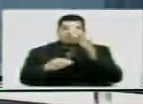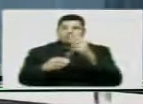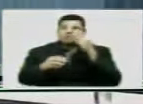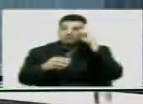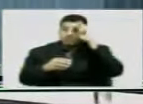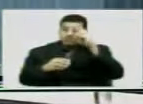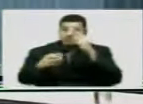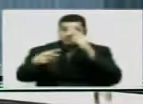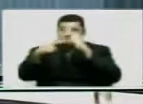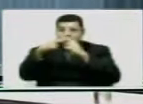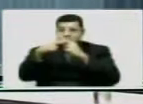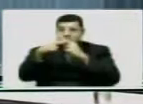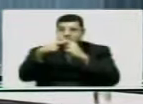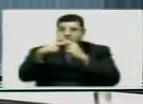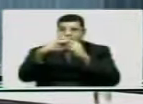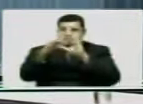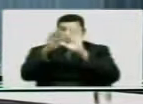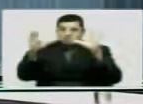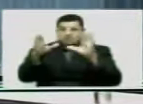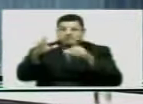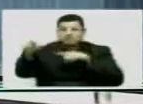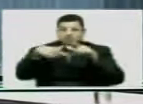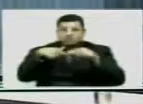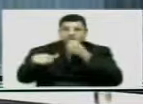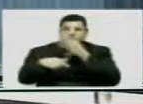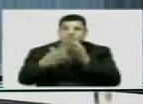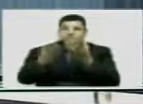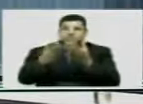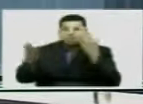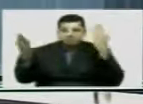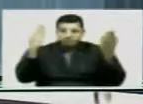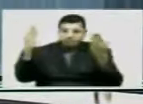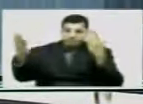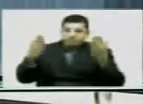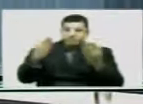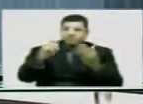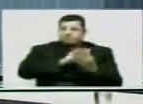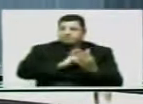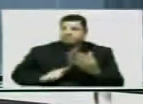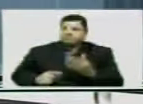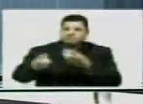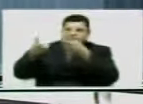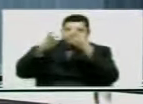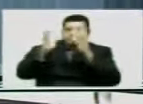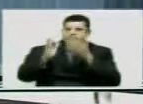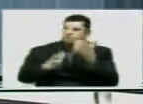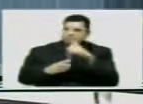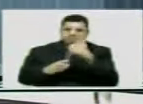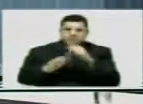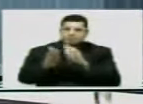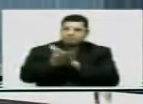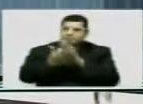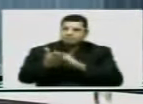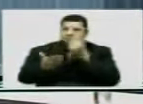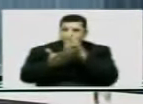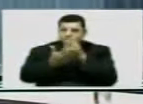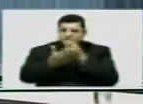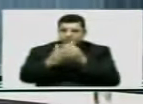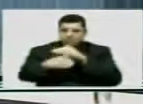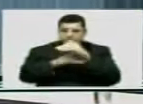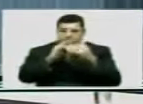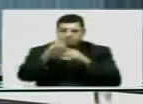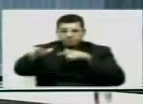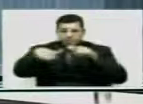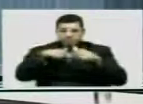para convencer a Caixa Econômica Federal a liberar os recursos. Paralelamente, o governo percebia que não tinha dinheiro para pagar todas